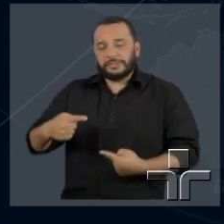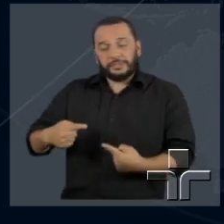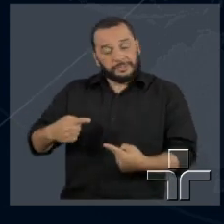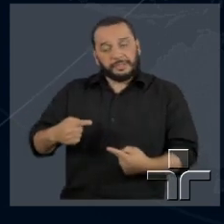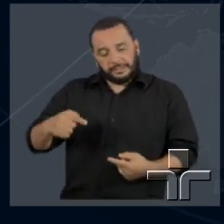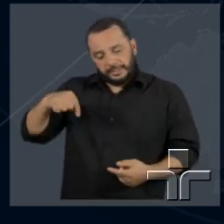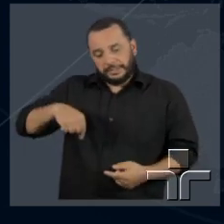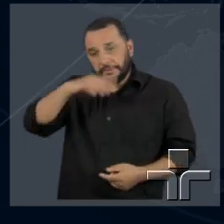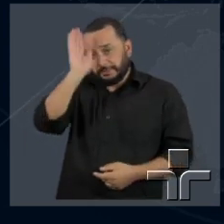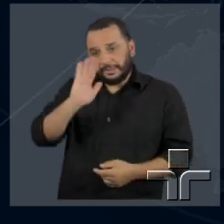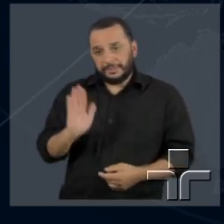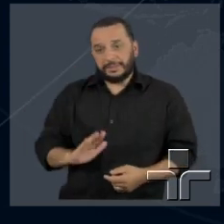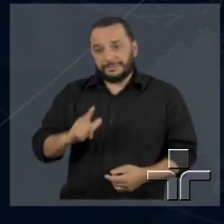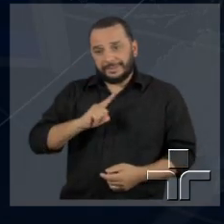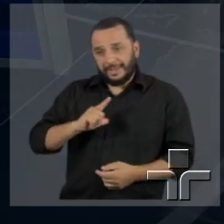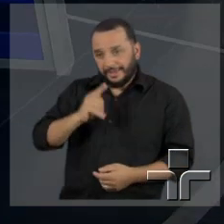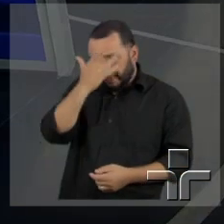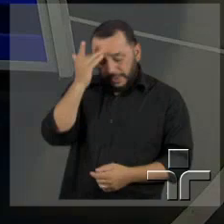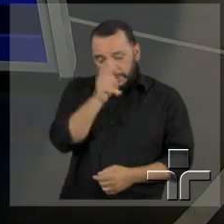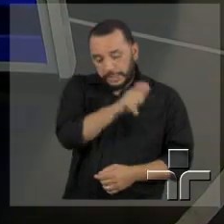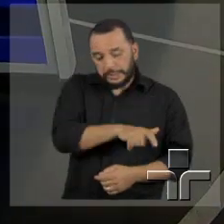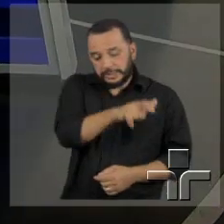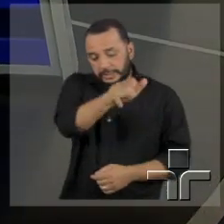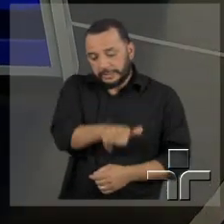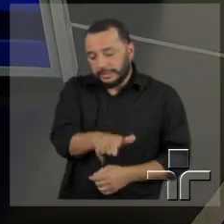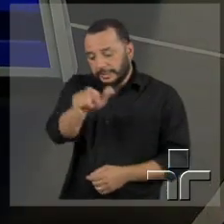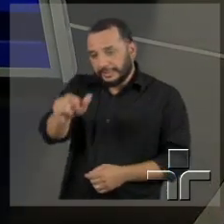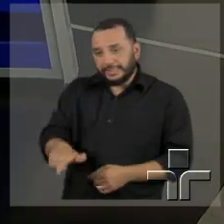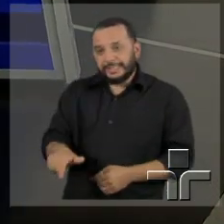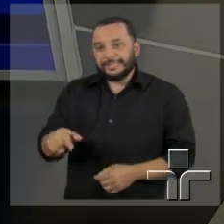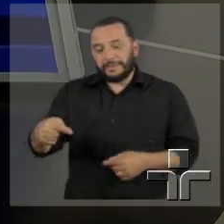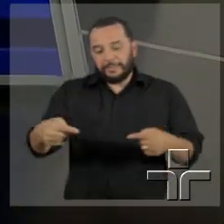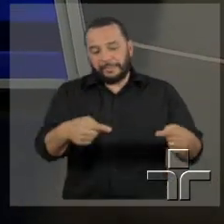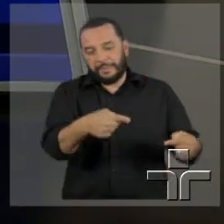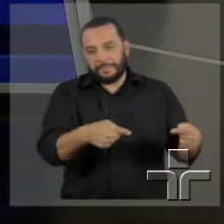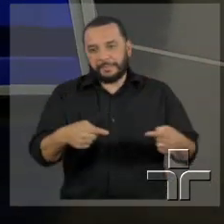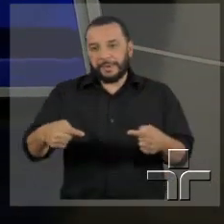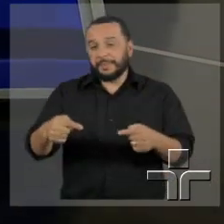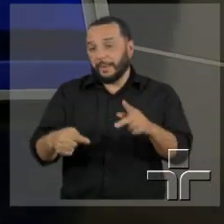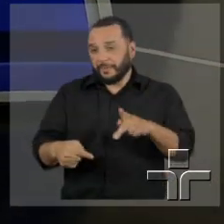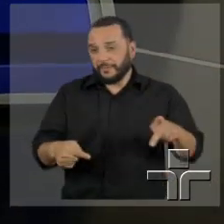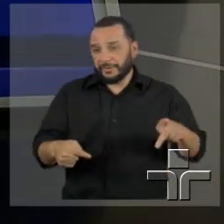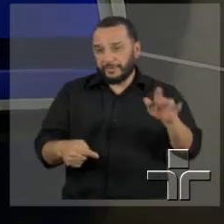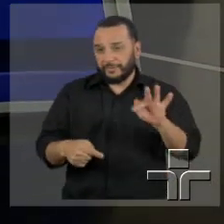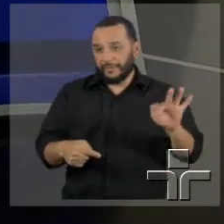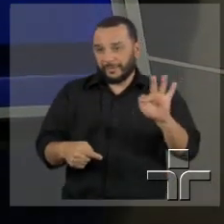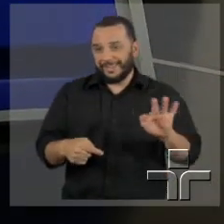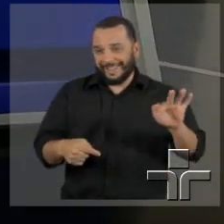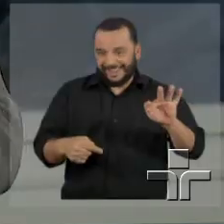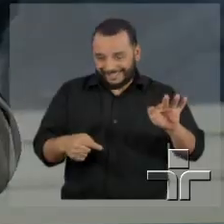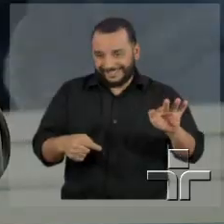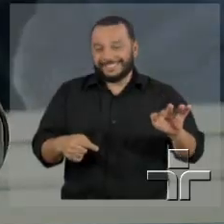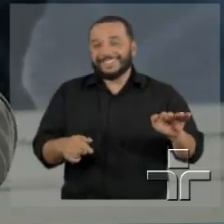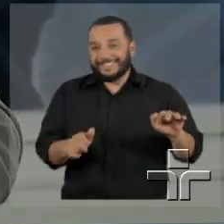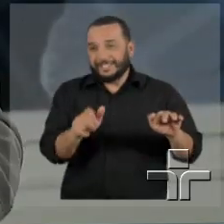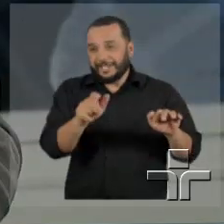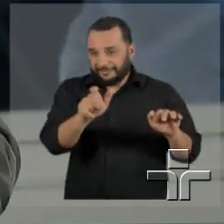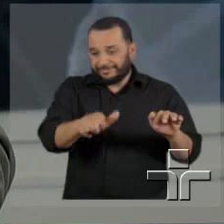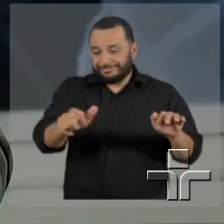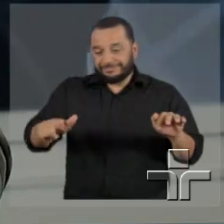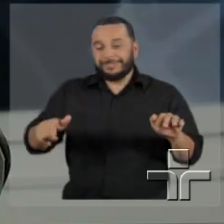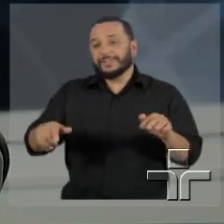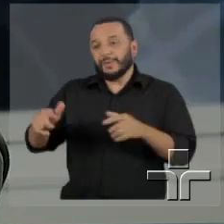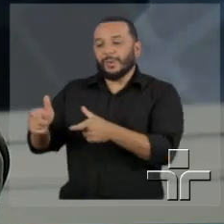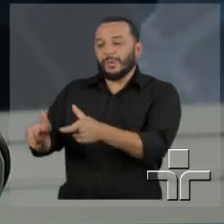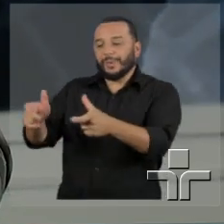brasileiro, com os personagens ali, uma discussão sobre política, uma professora da universidade, são bairros de São Paulo,